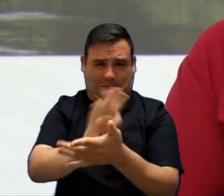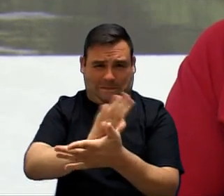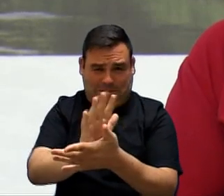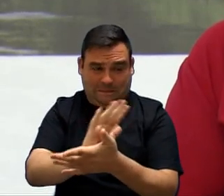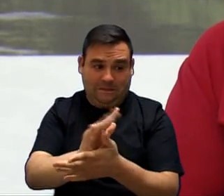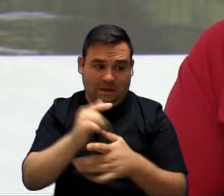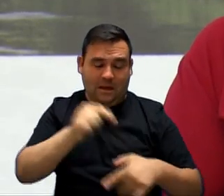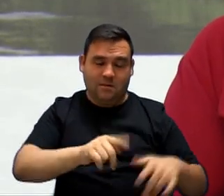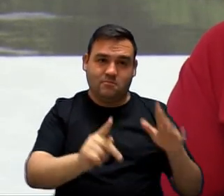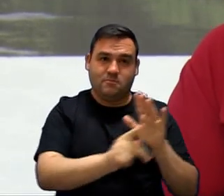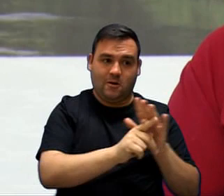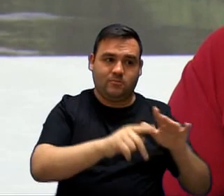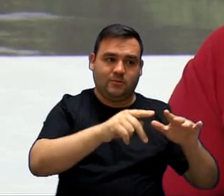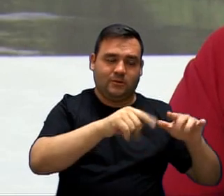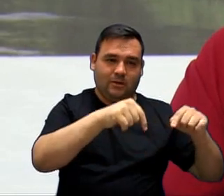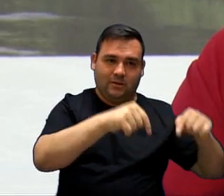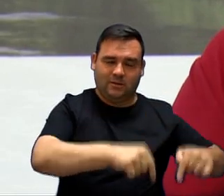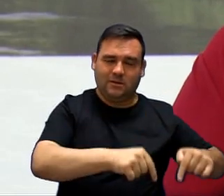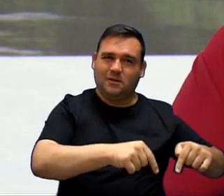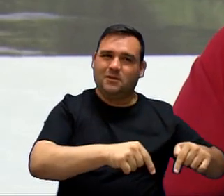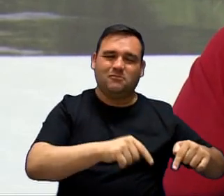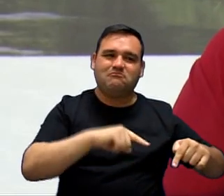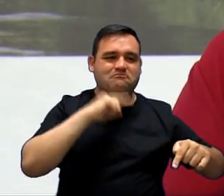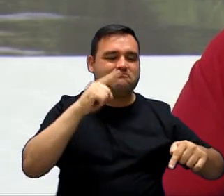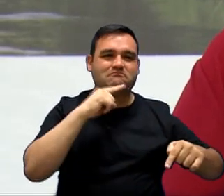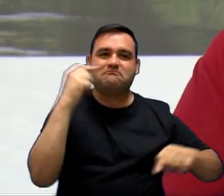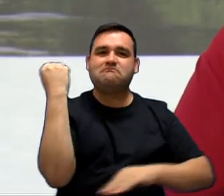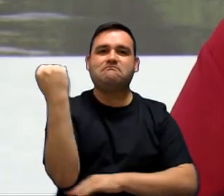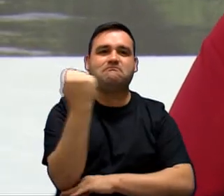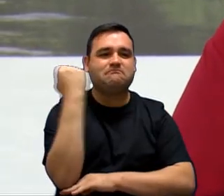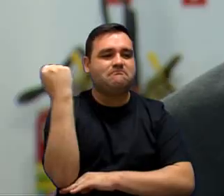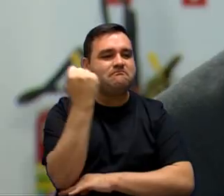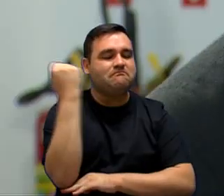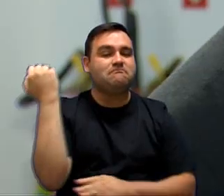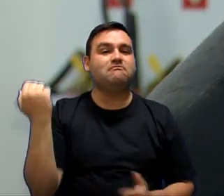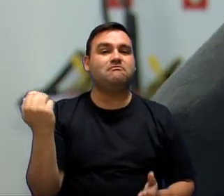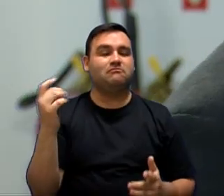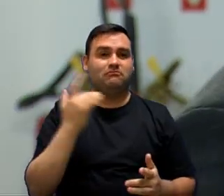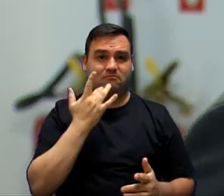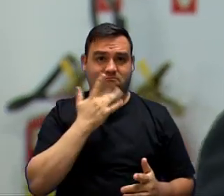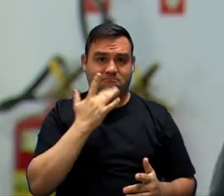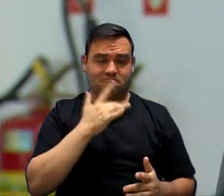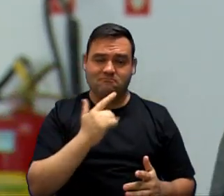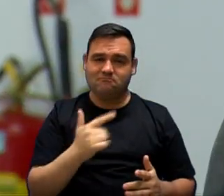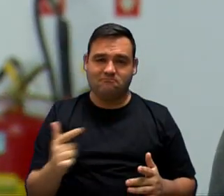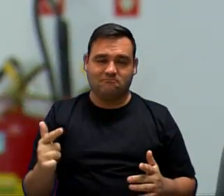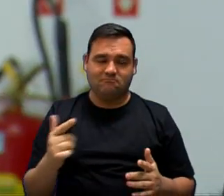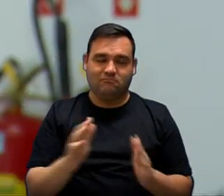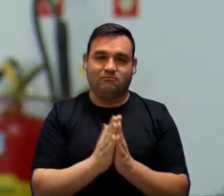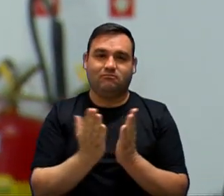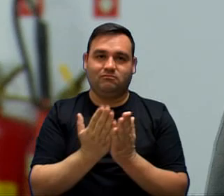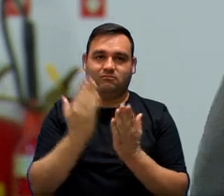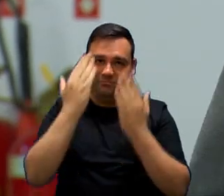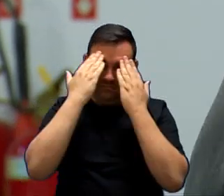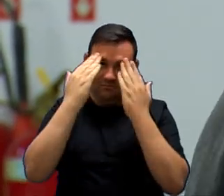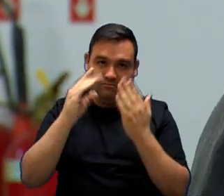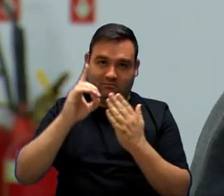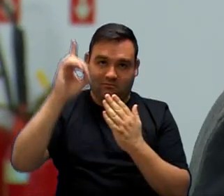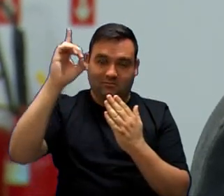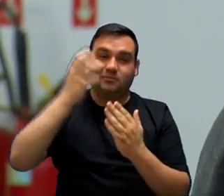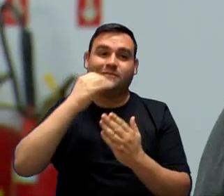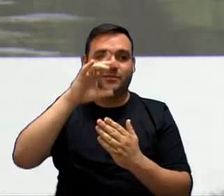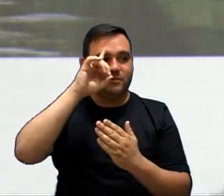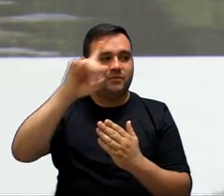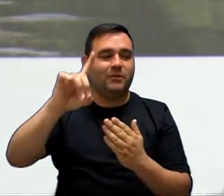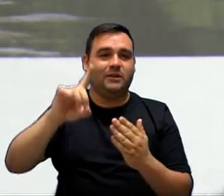é da terra já não infunda terror. Palavra da salvação. Graças a Deus. Bom